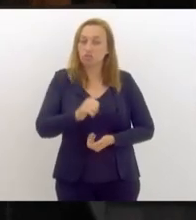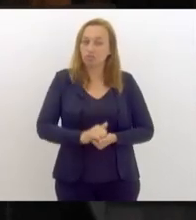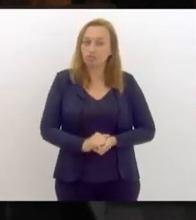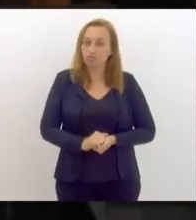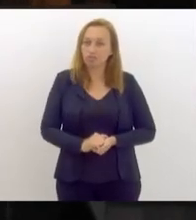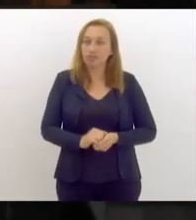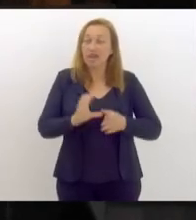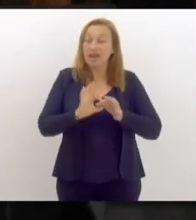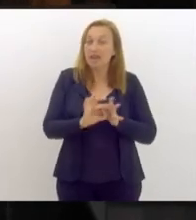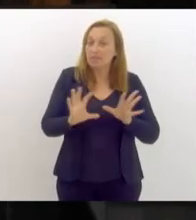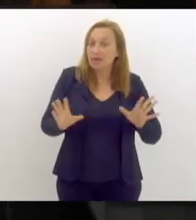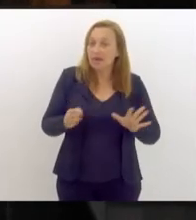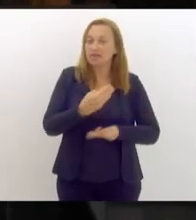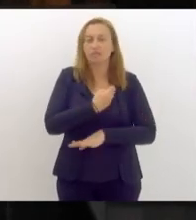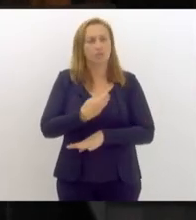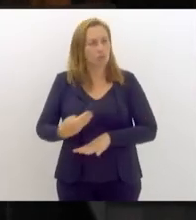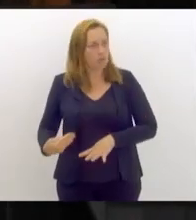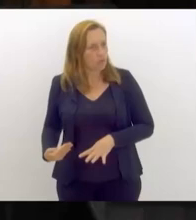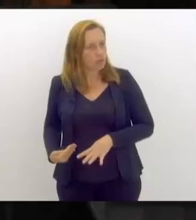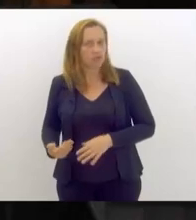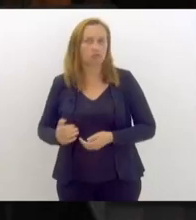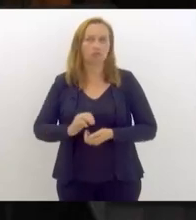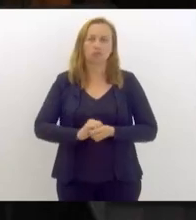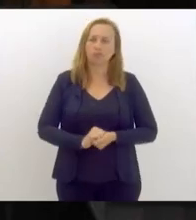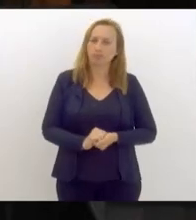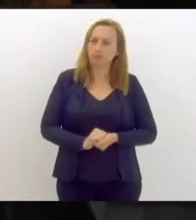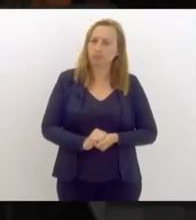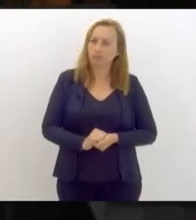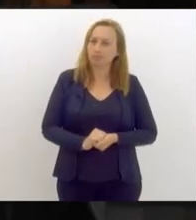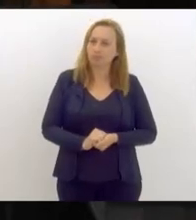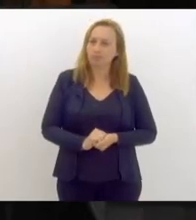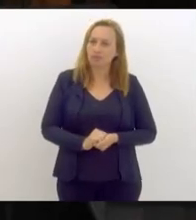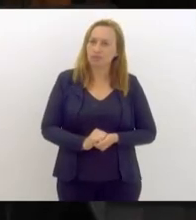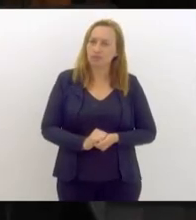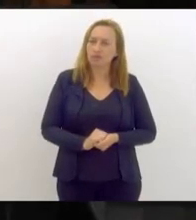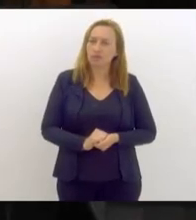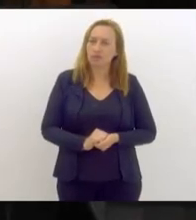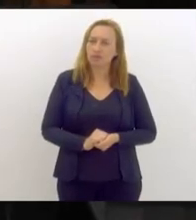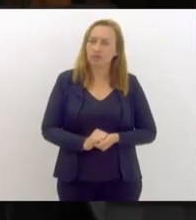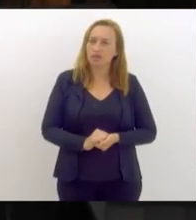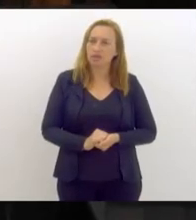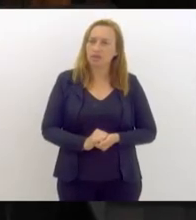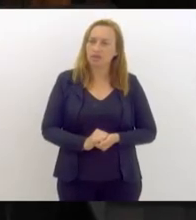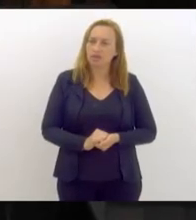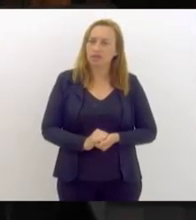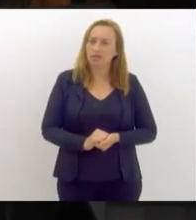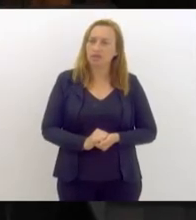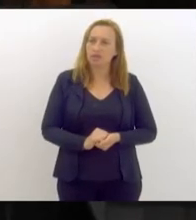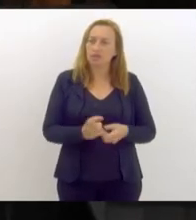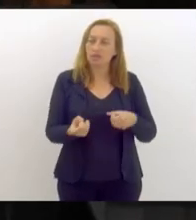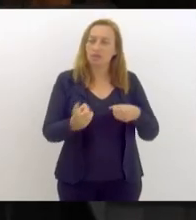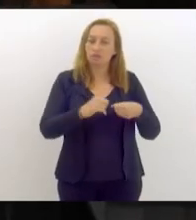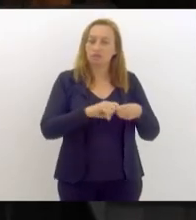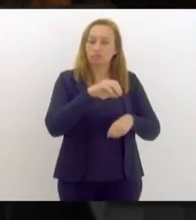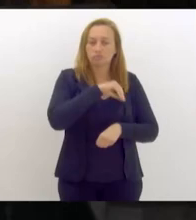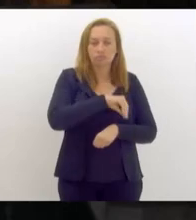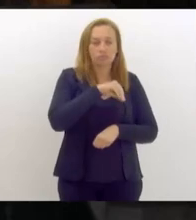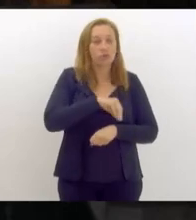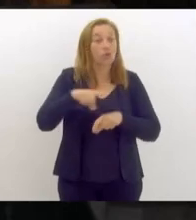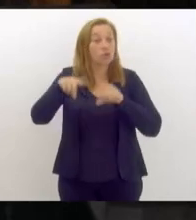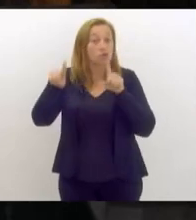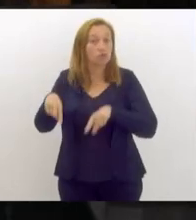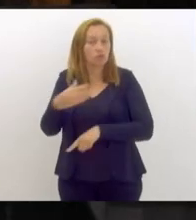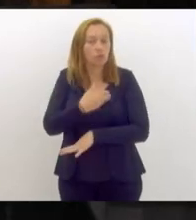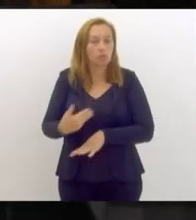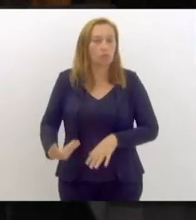sancionada pelo Governador que previa a reposição salarial dos Servidores